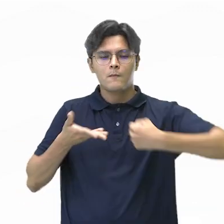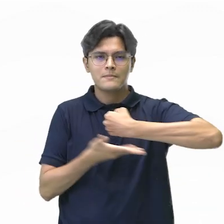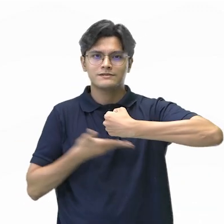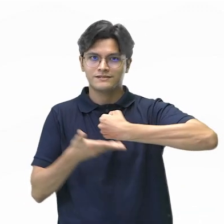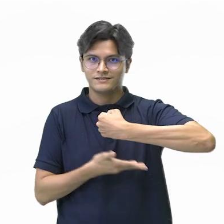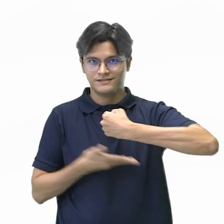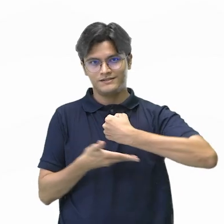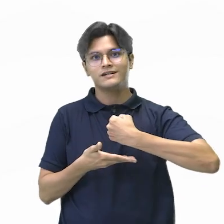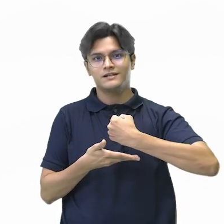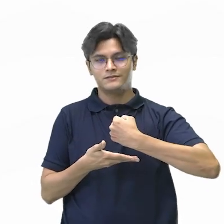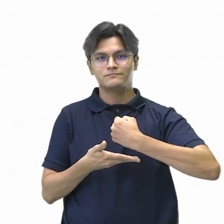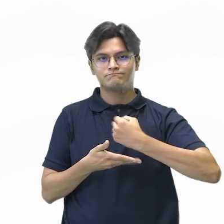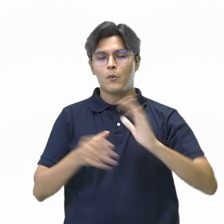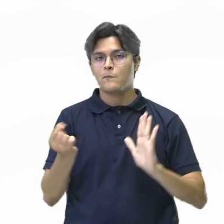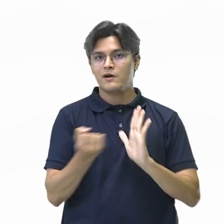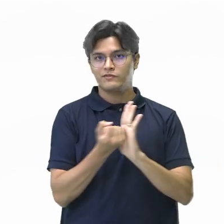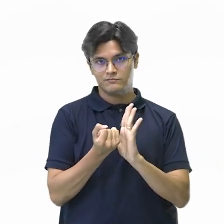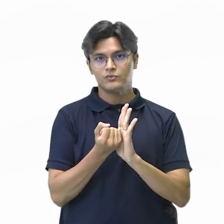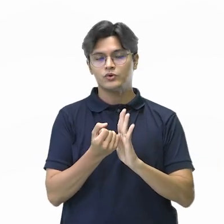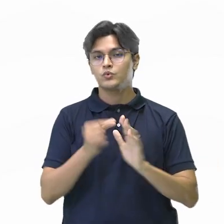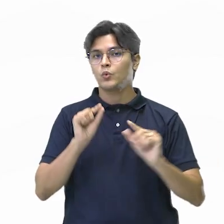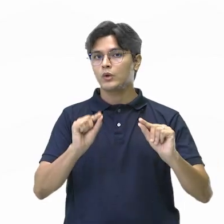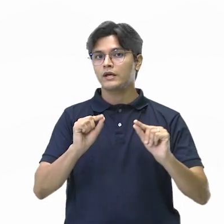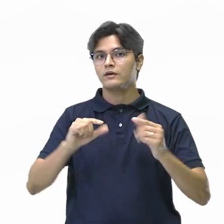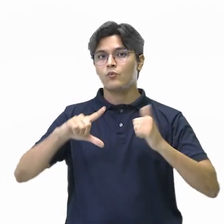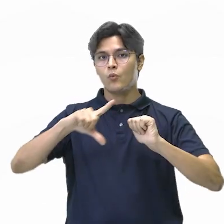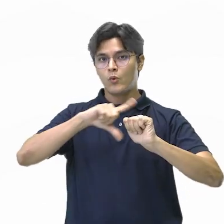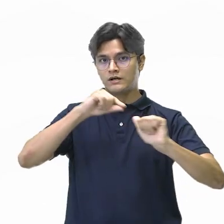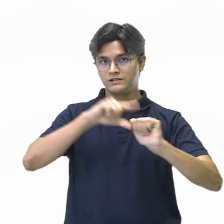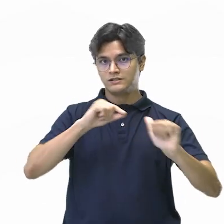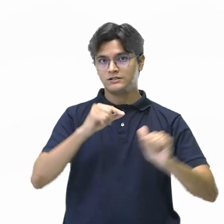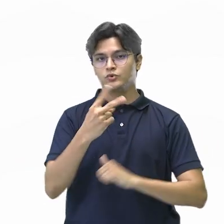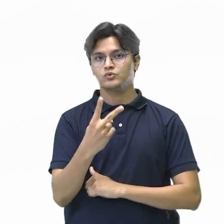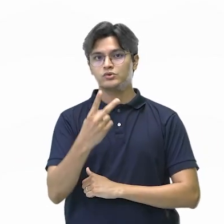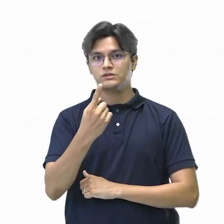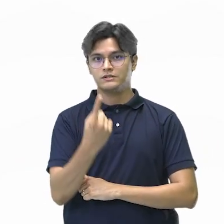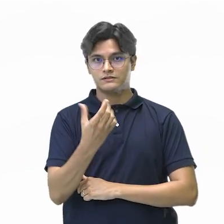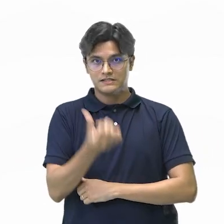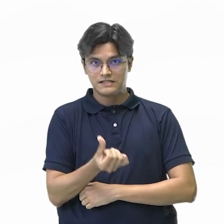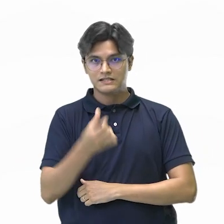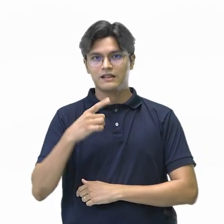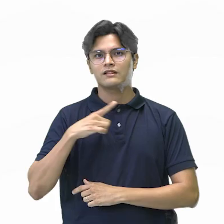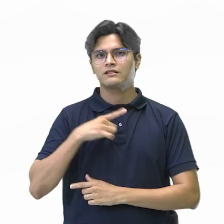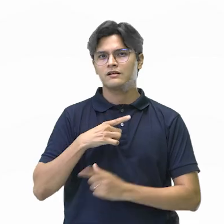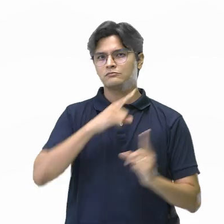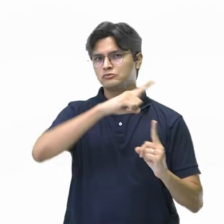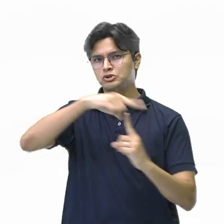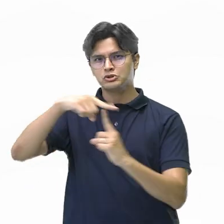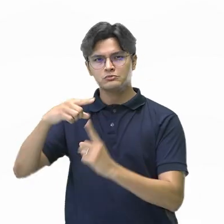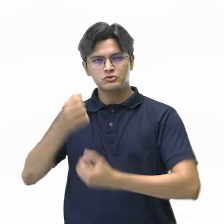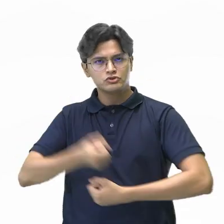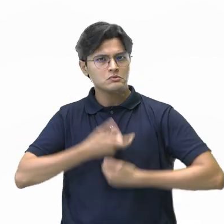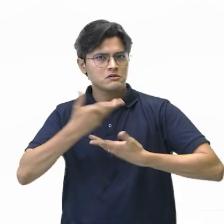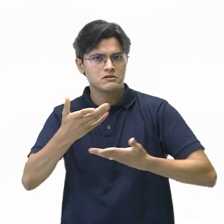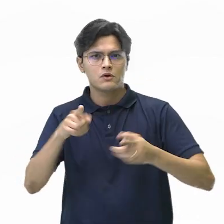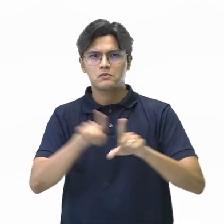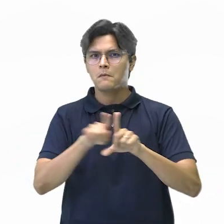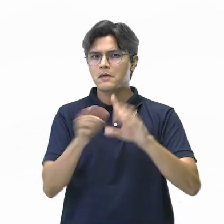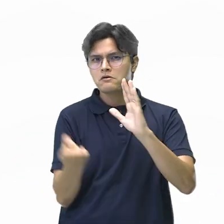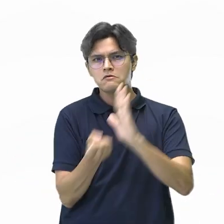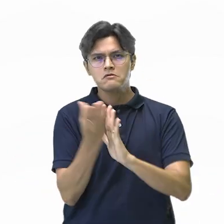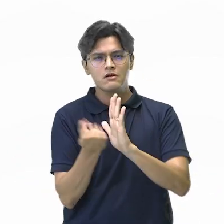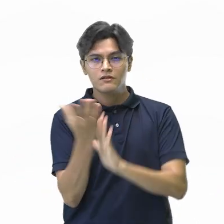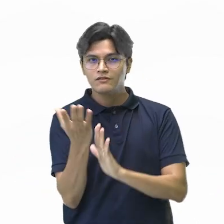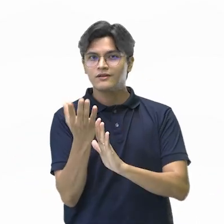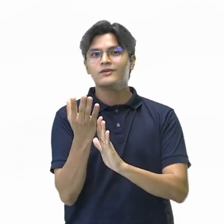artigo 216, que vai trazer para a gente essas formas de expressão, a criação, tendo